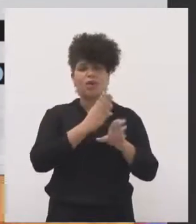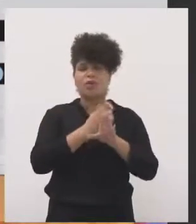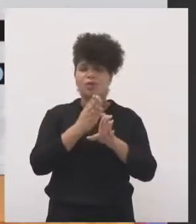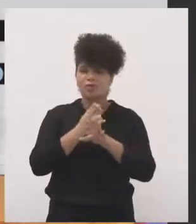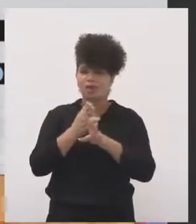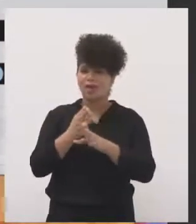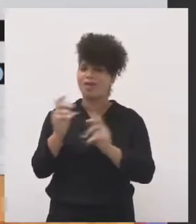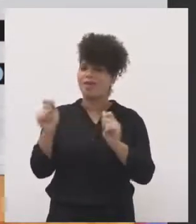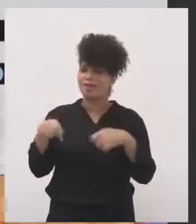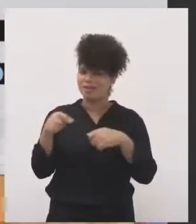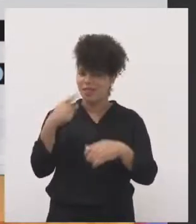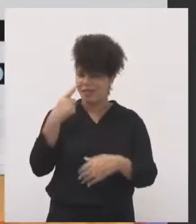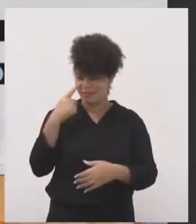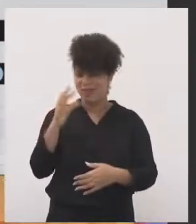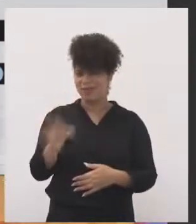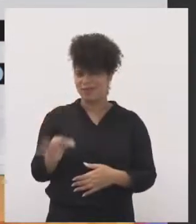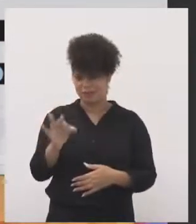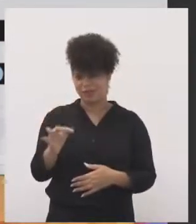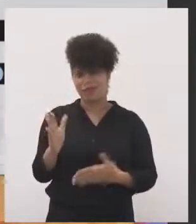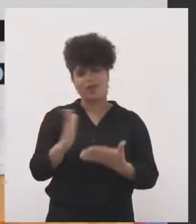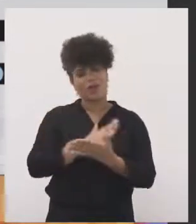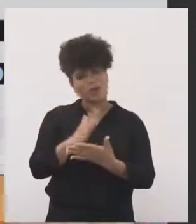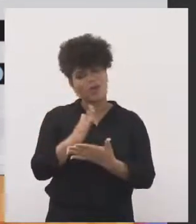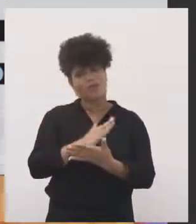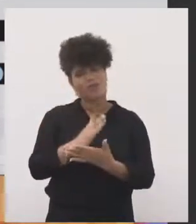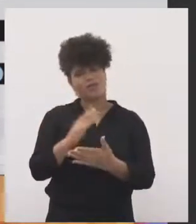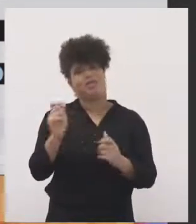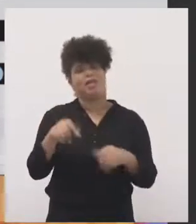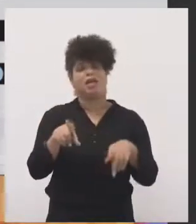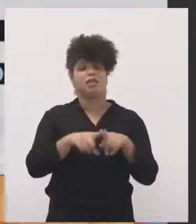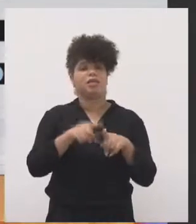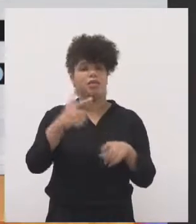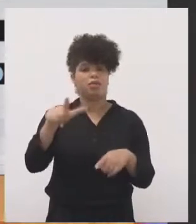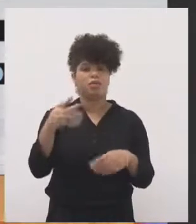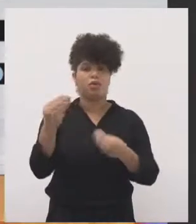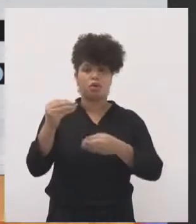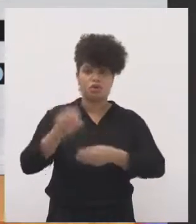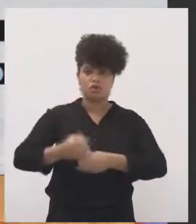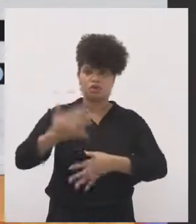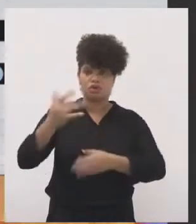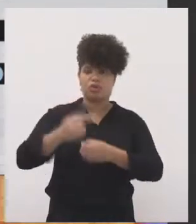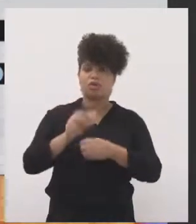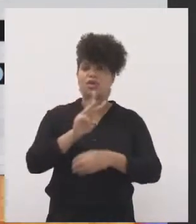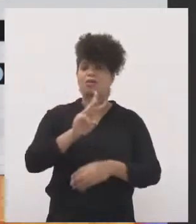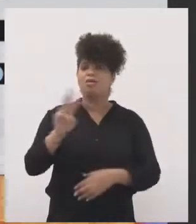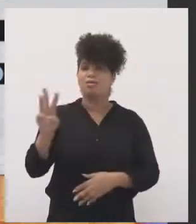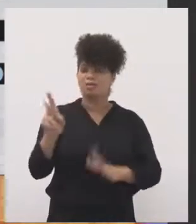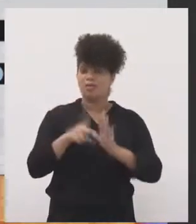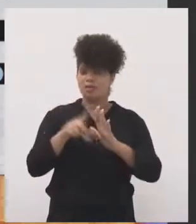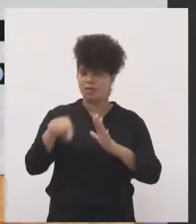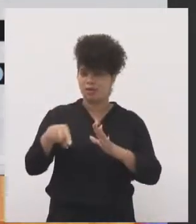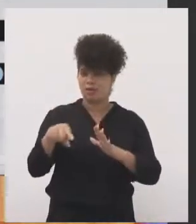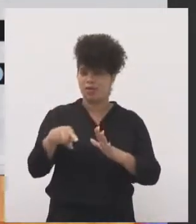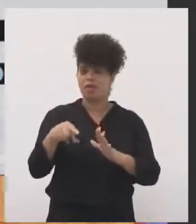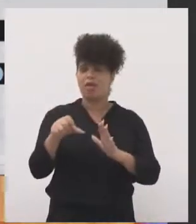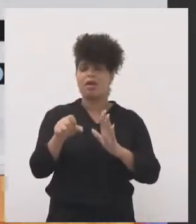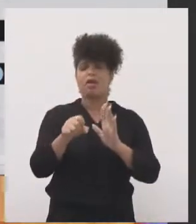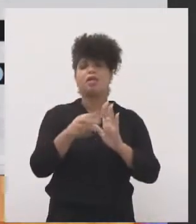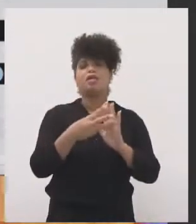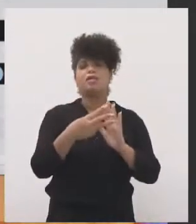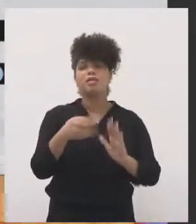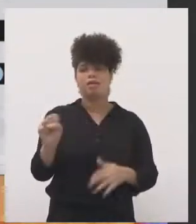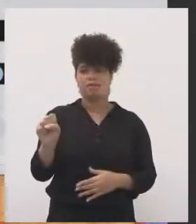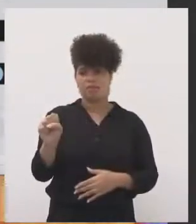lá e verifiquem lá algumas opções lá. E também colocamos aqui no chat o site da EFAP, gente. Se vocês entrarem lá no site da